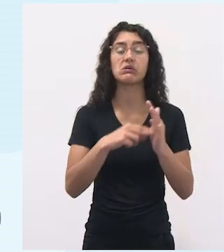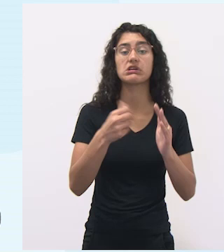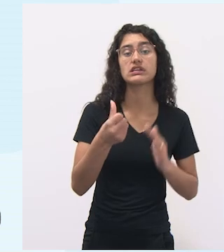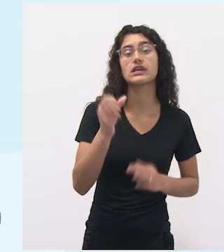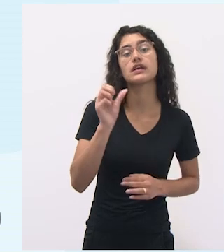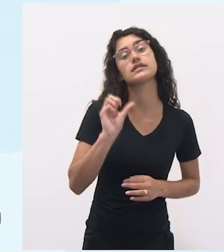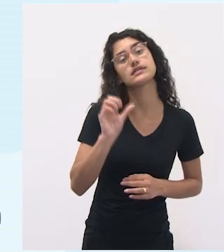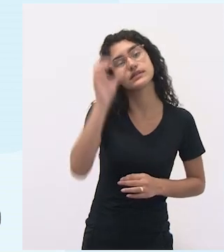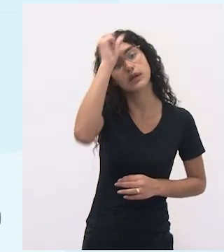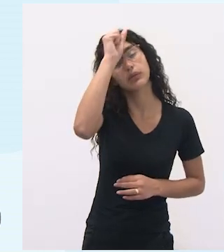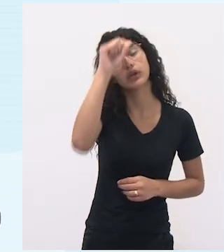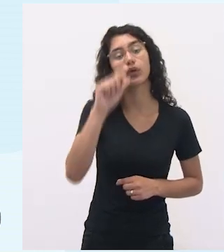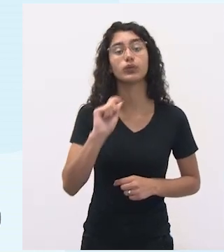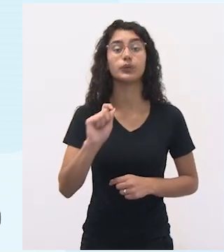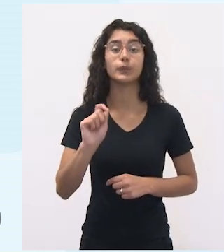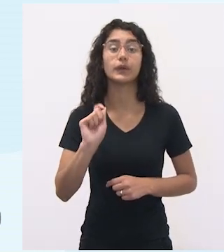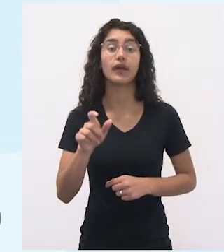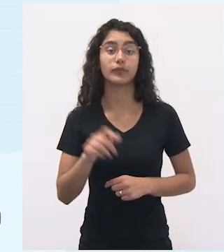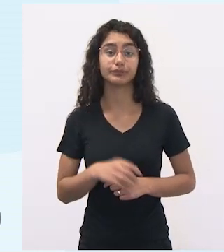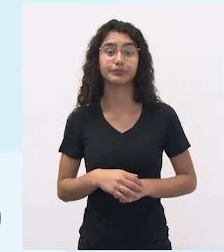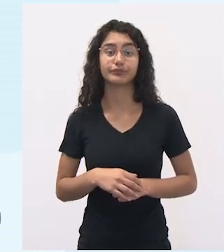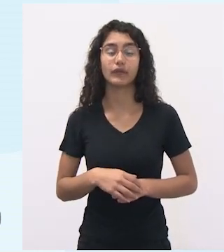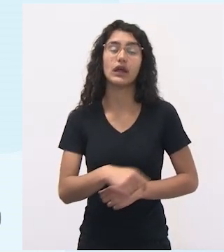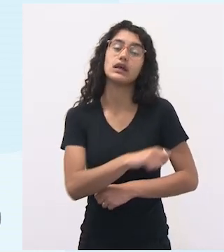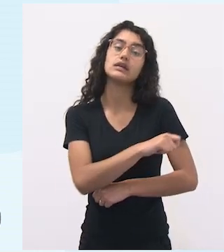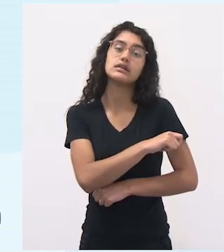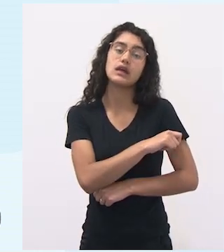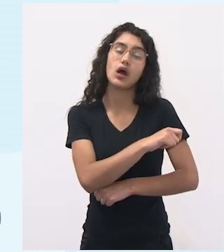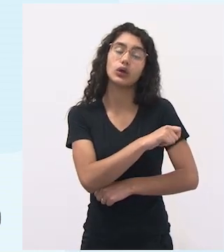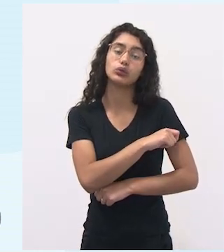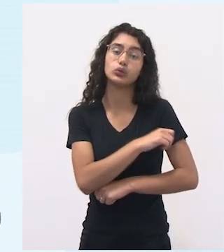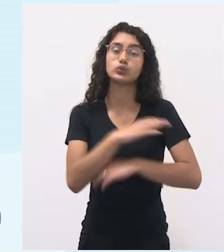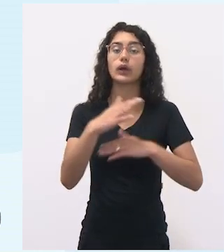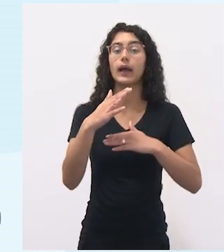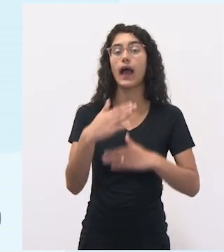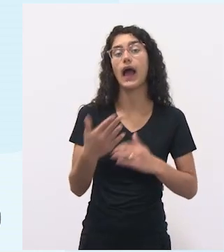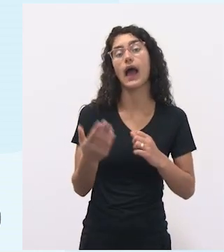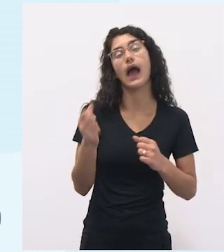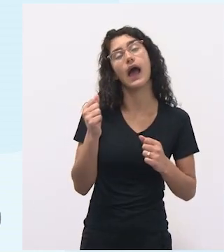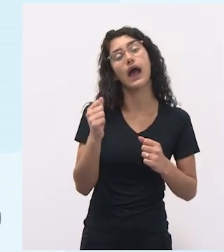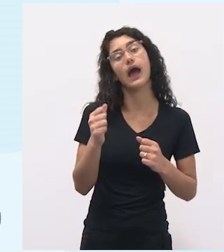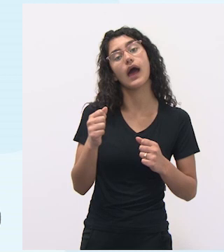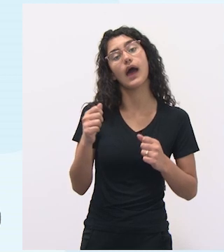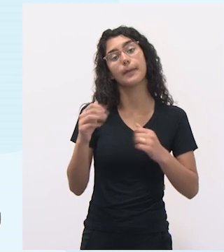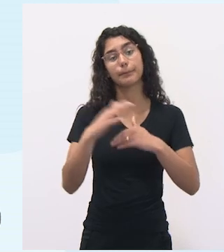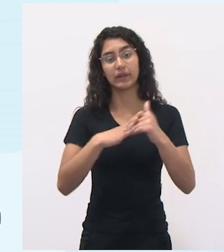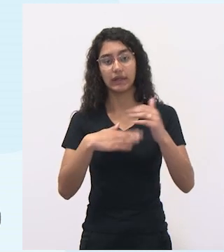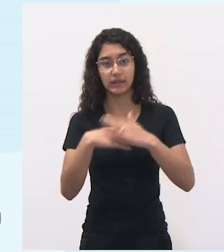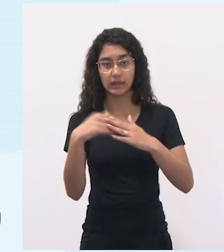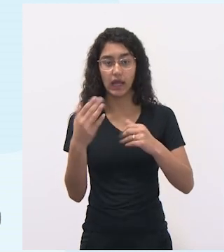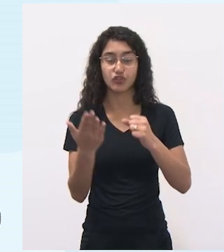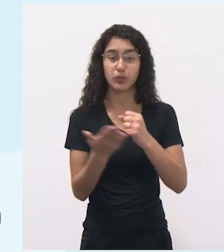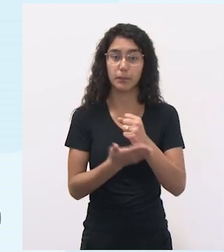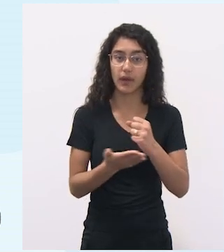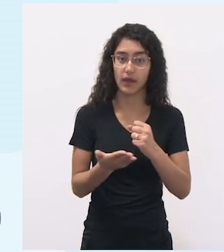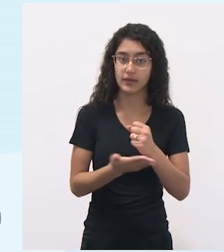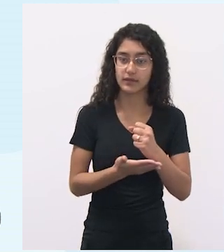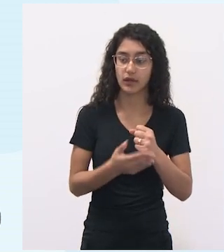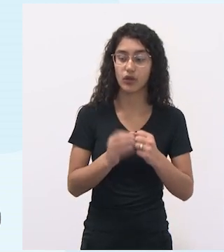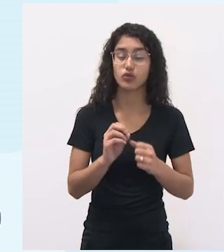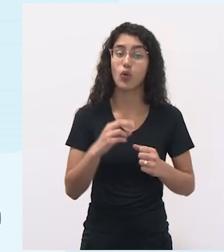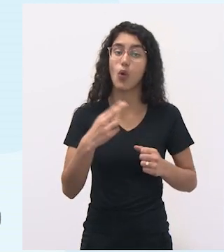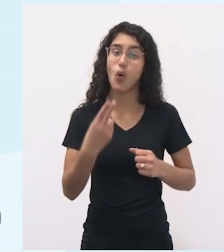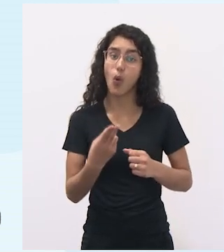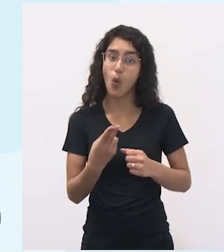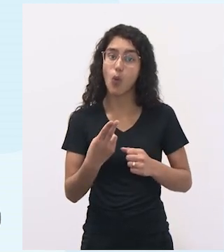Esse aluno, ao resolver a sua prova lá, ele acertou habilidades básicas ou ele acertou habilidades proficientes?